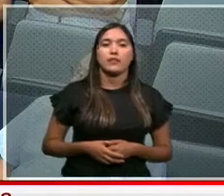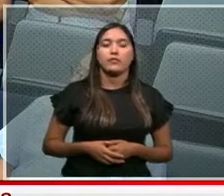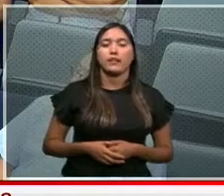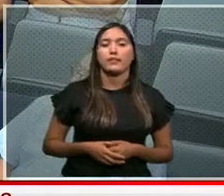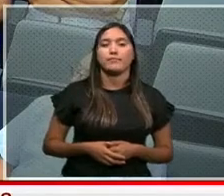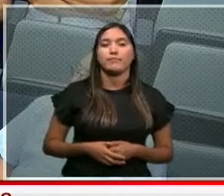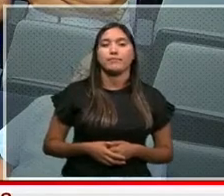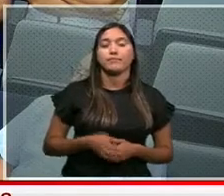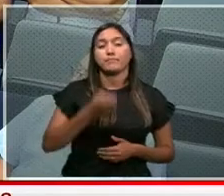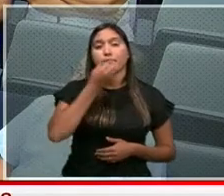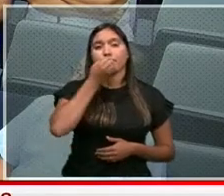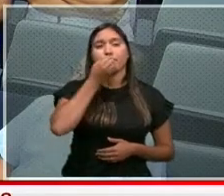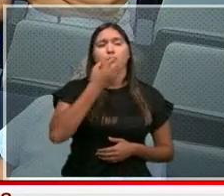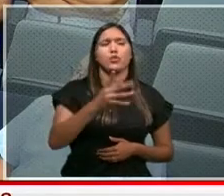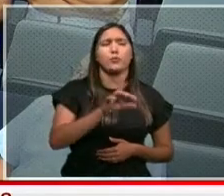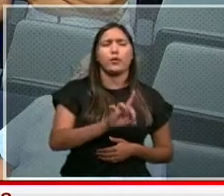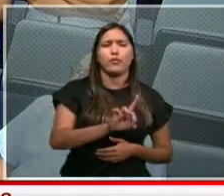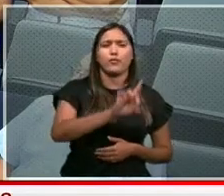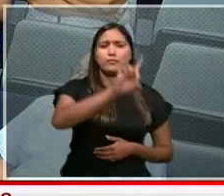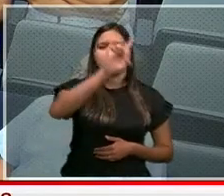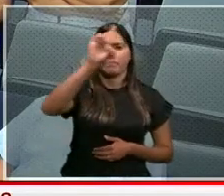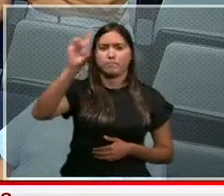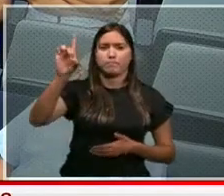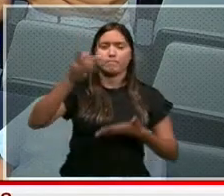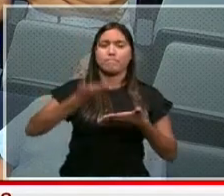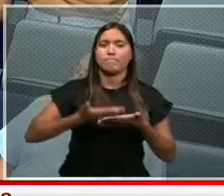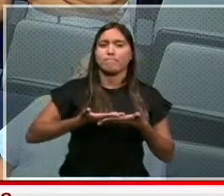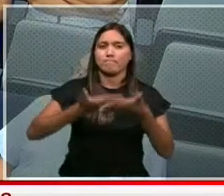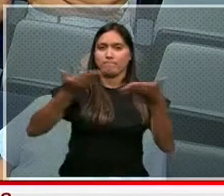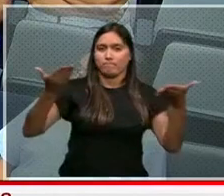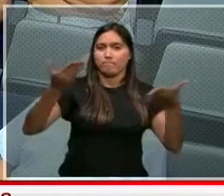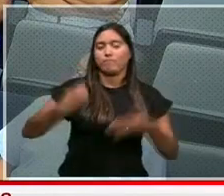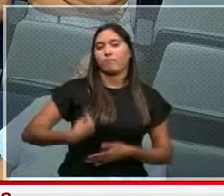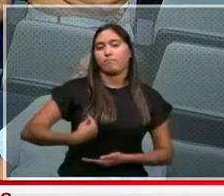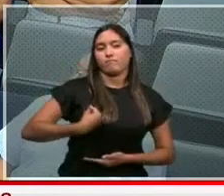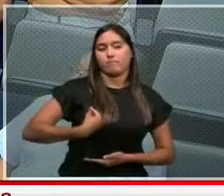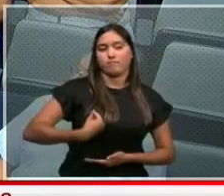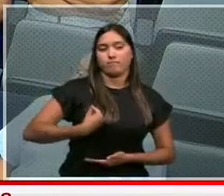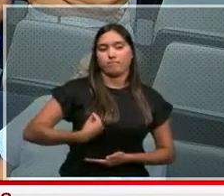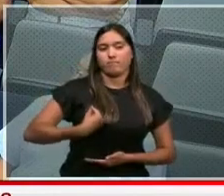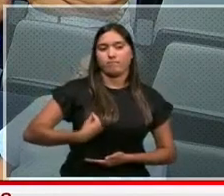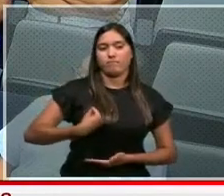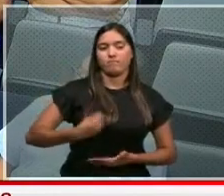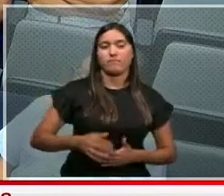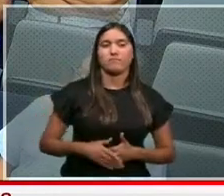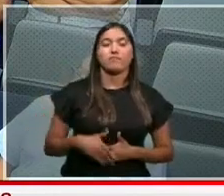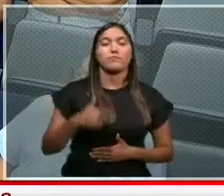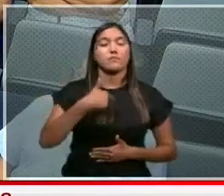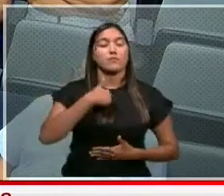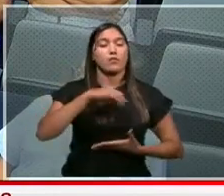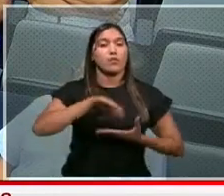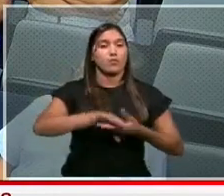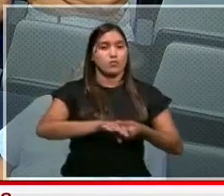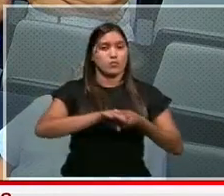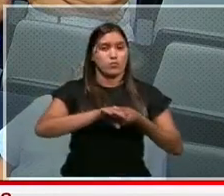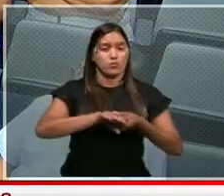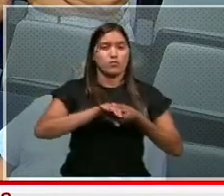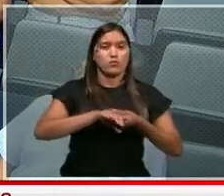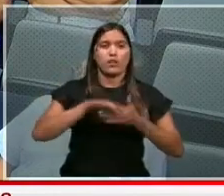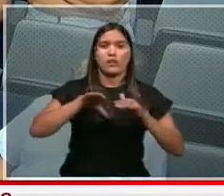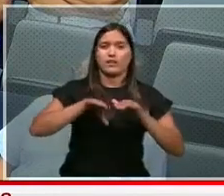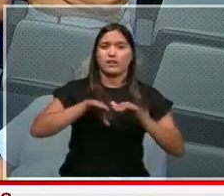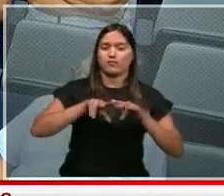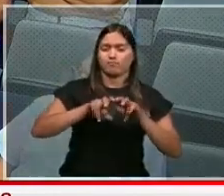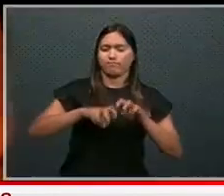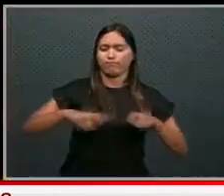Bom dia a todas todos todos aqui presente quero aqui saudar né Essa Mesa